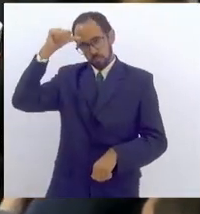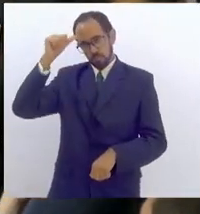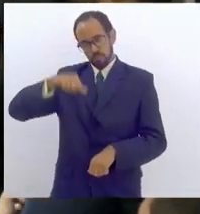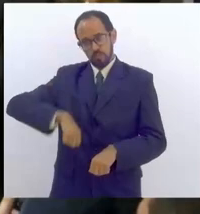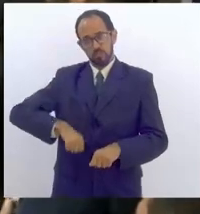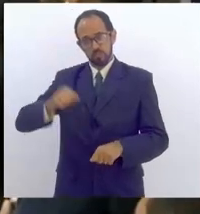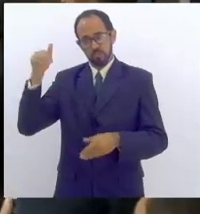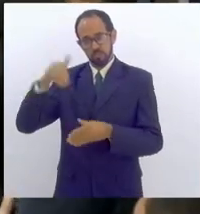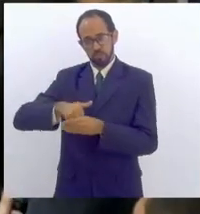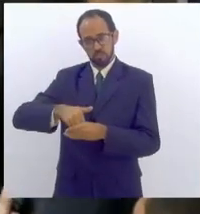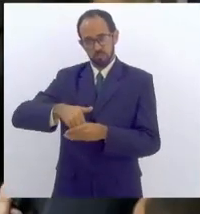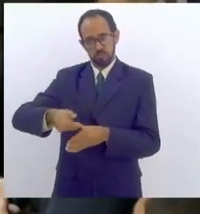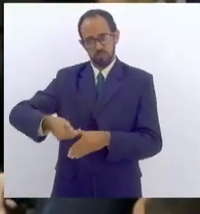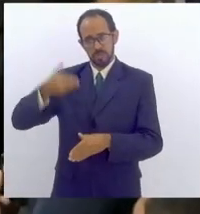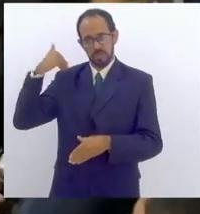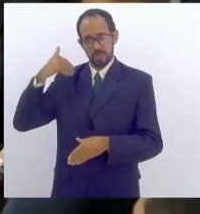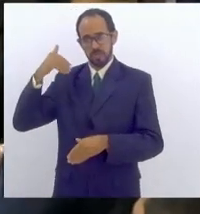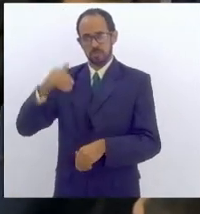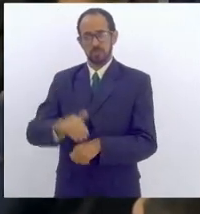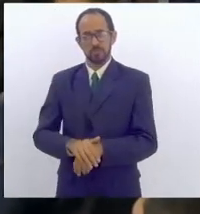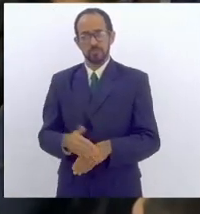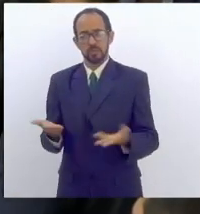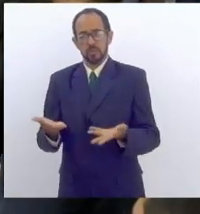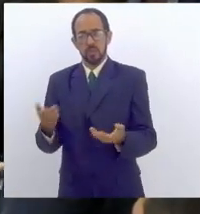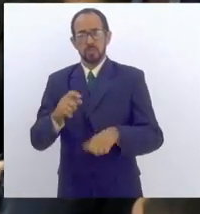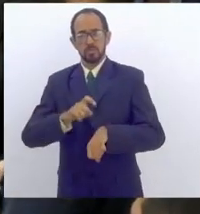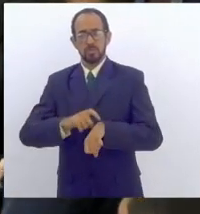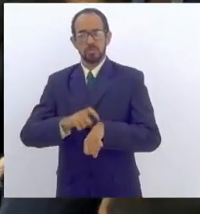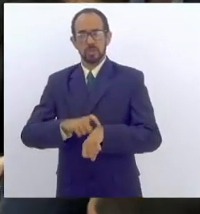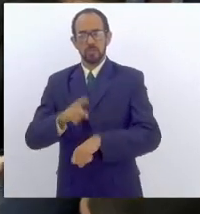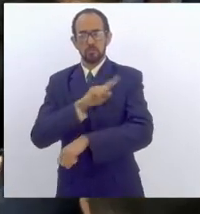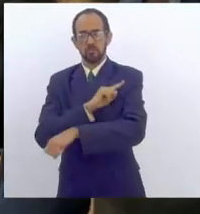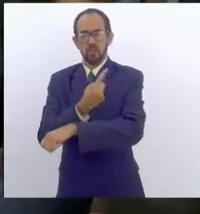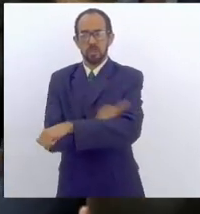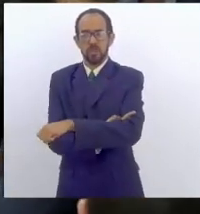passou. Agora é hora de fortalecer o Parlamento Fluminense,